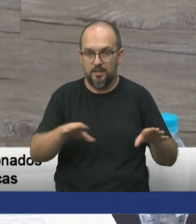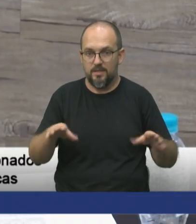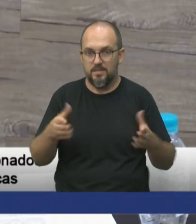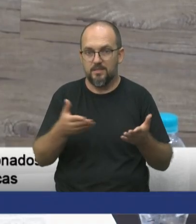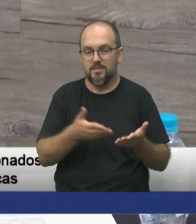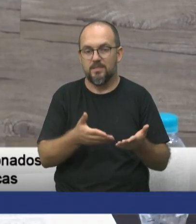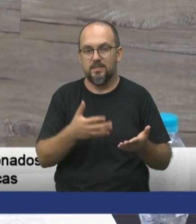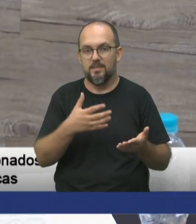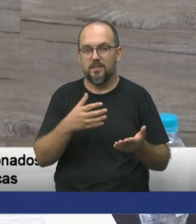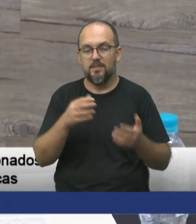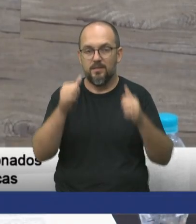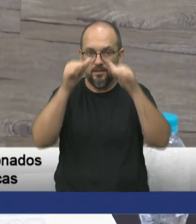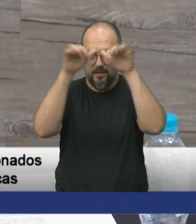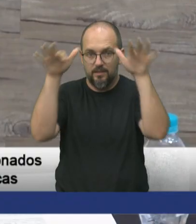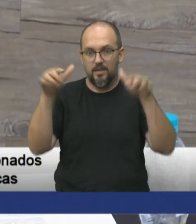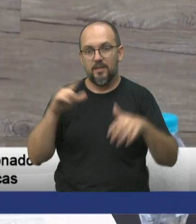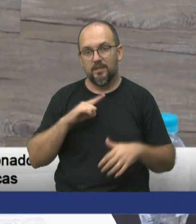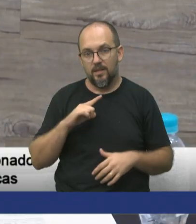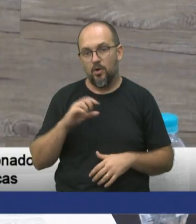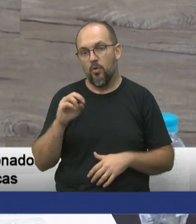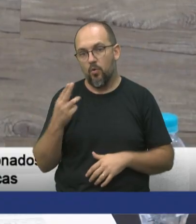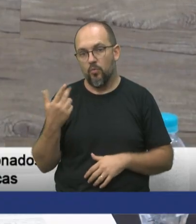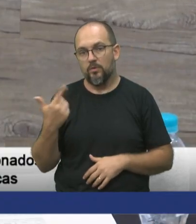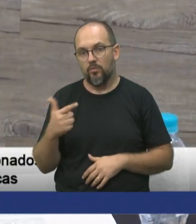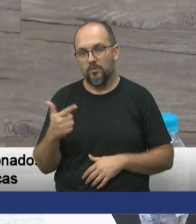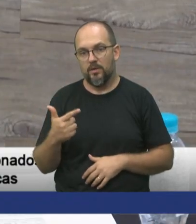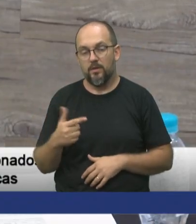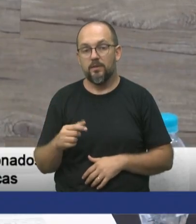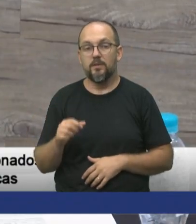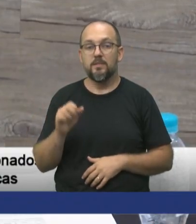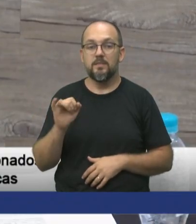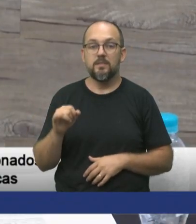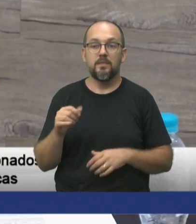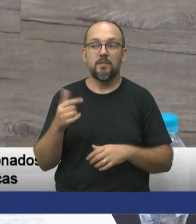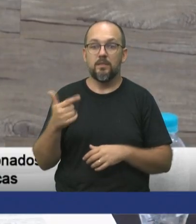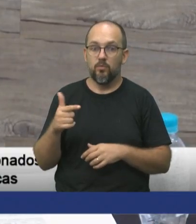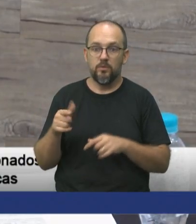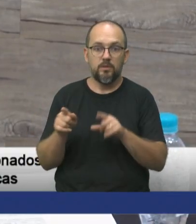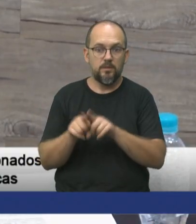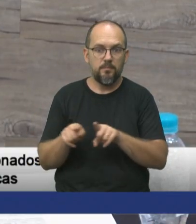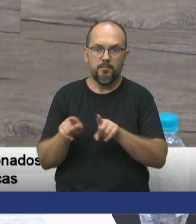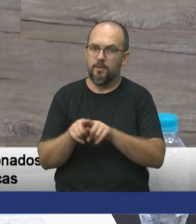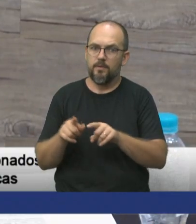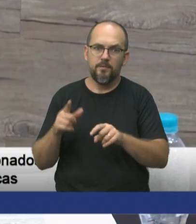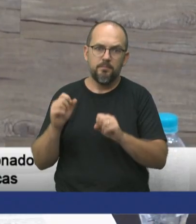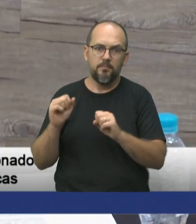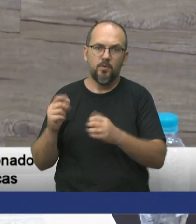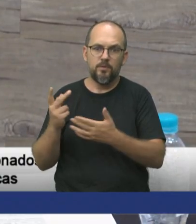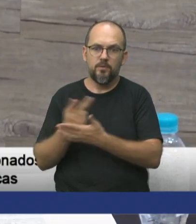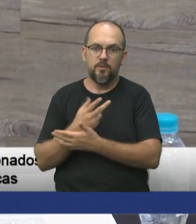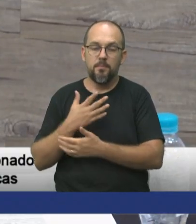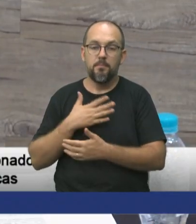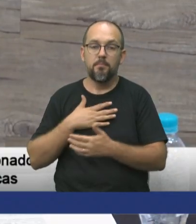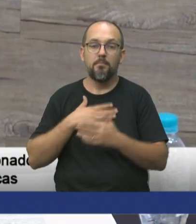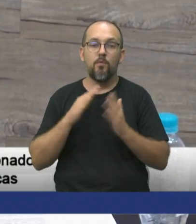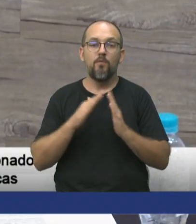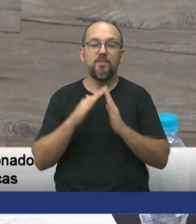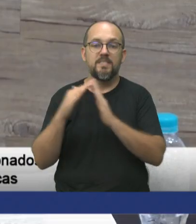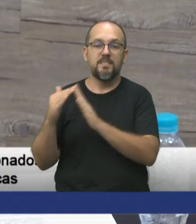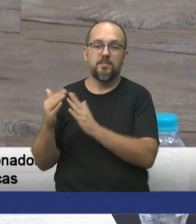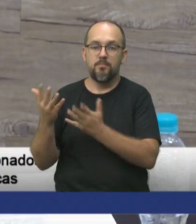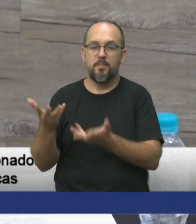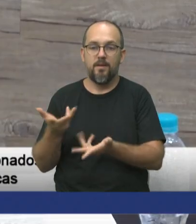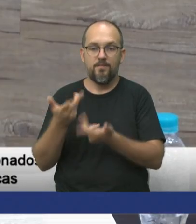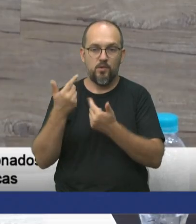elas com TEA ou não. E quem não tem também suas desavenças, meus vizinhos são maravilhosos, sabe,